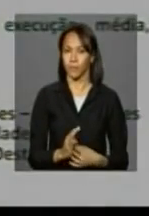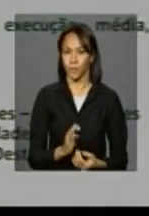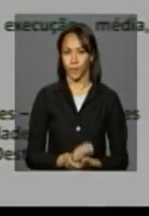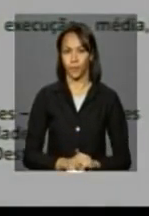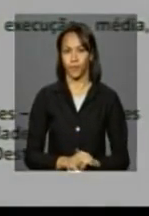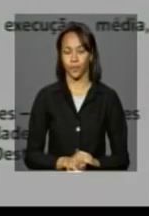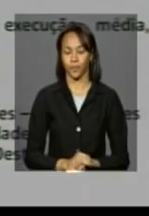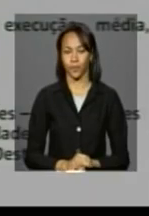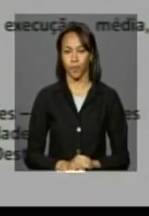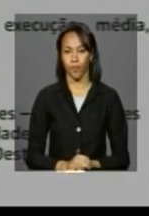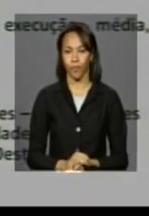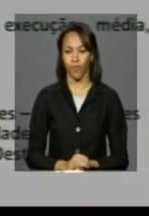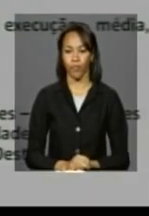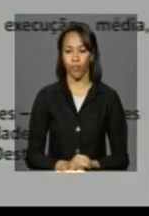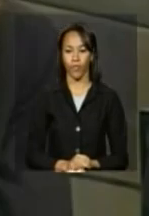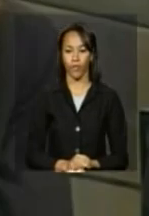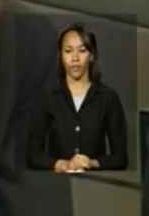Volta um minutinho.